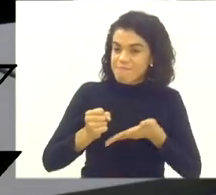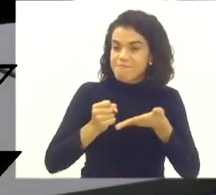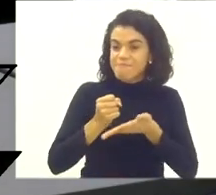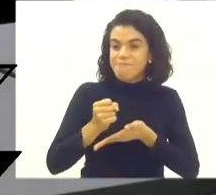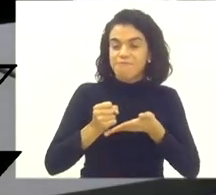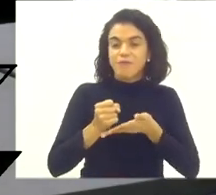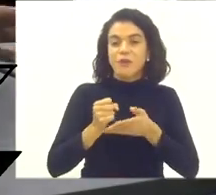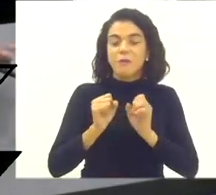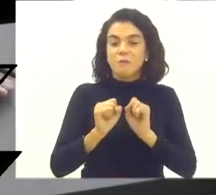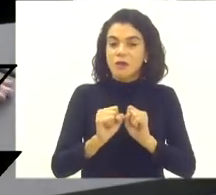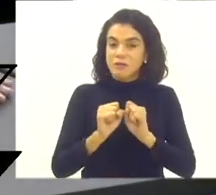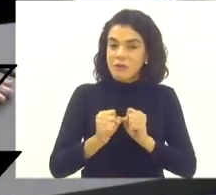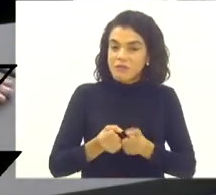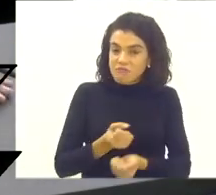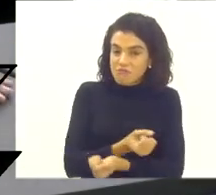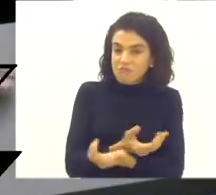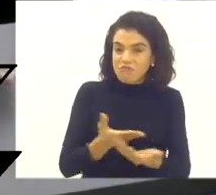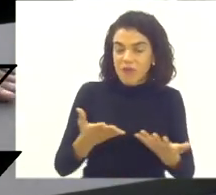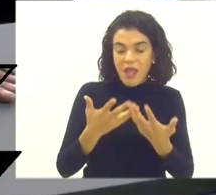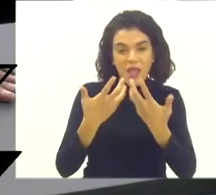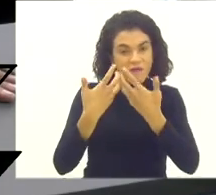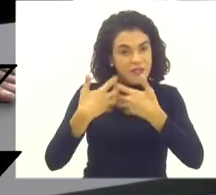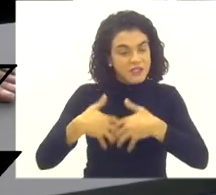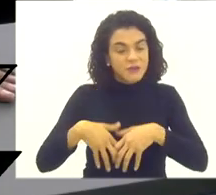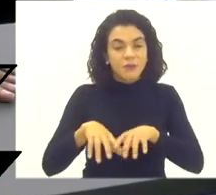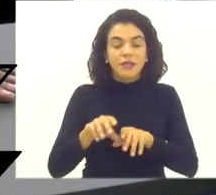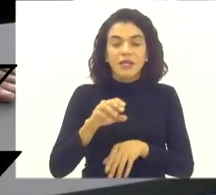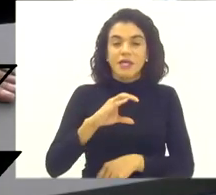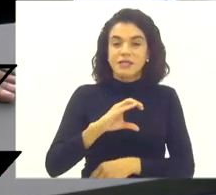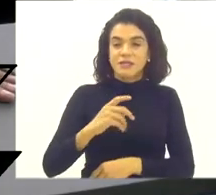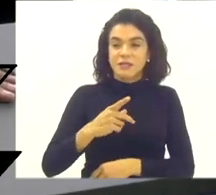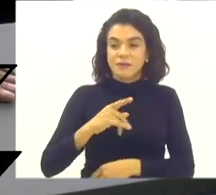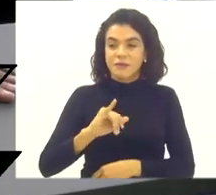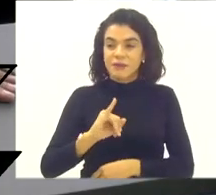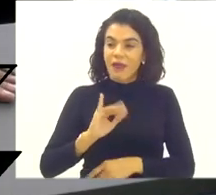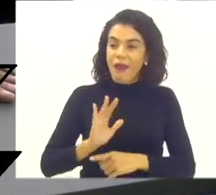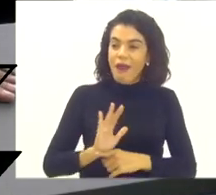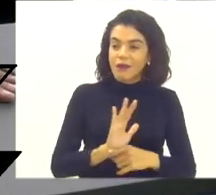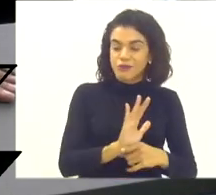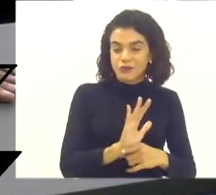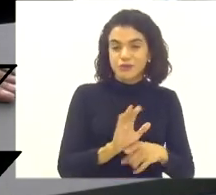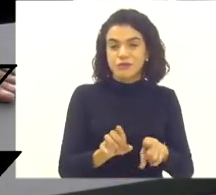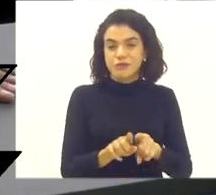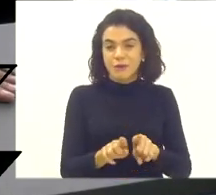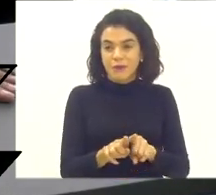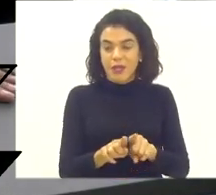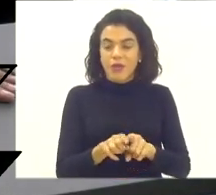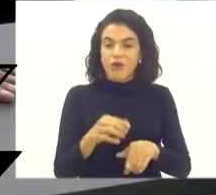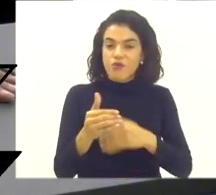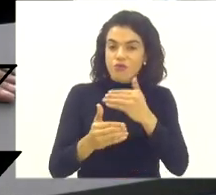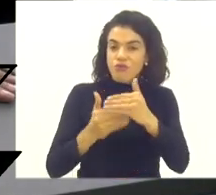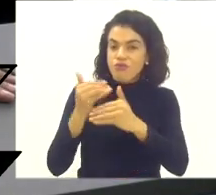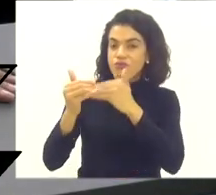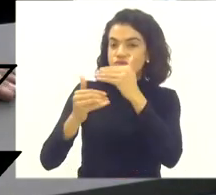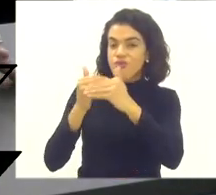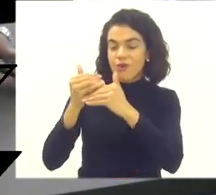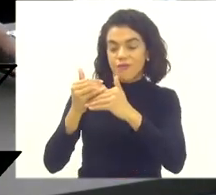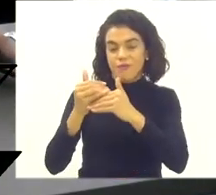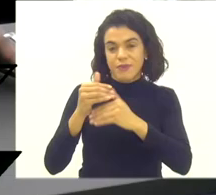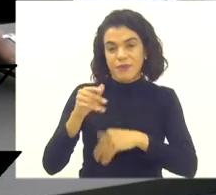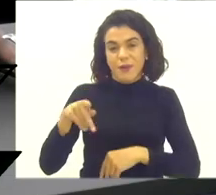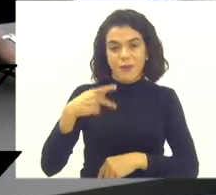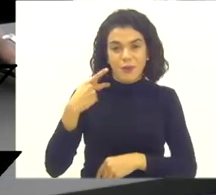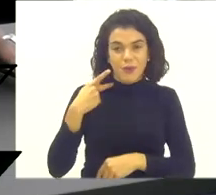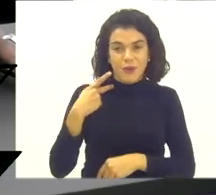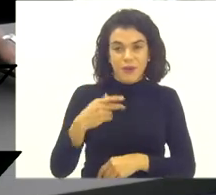possa ser uma das reflexões que a CPI possa fazer e ajude inclusive no andar da procuradoria aqui na